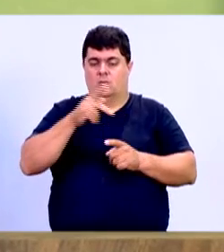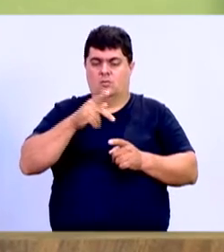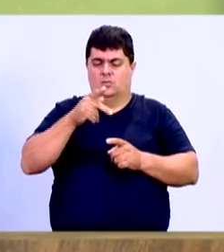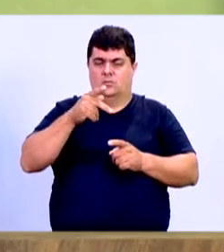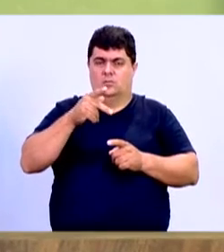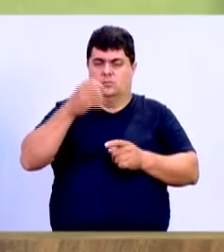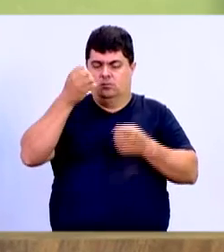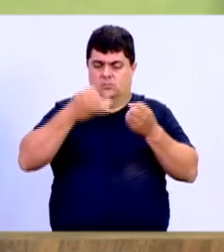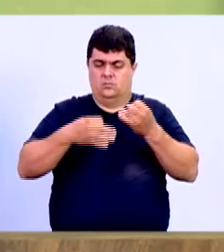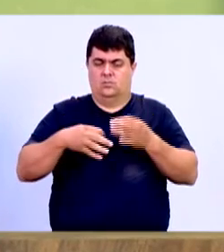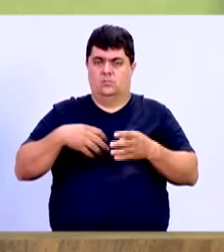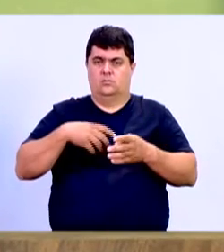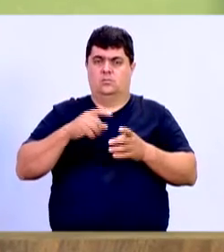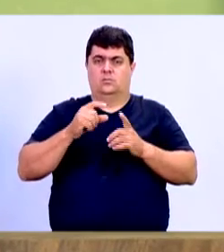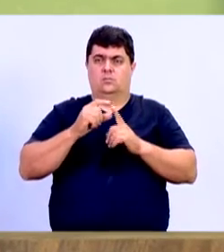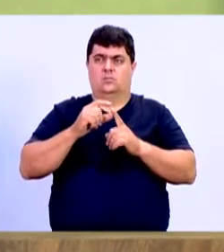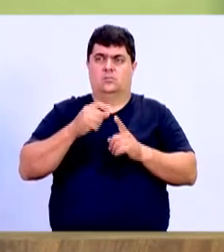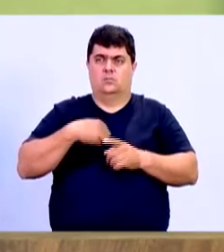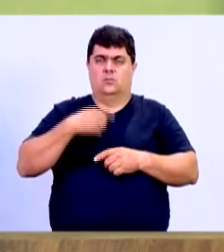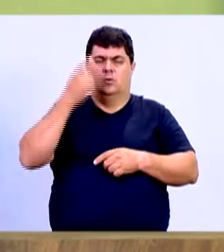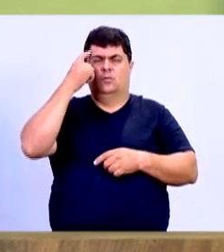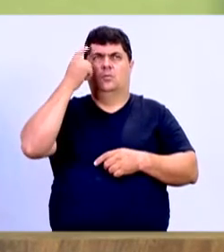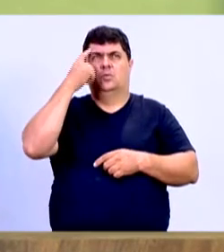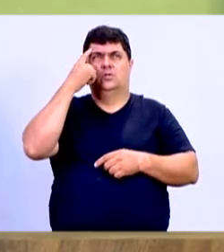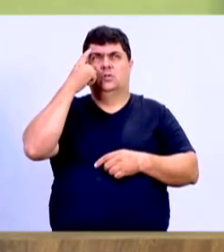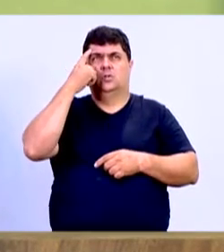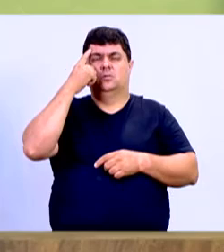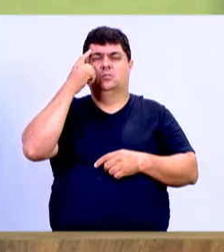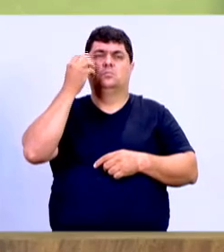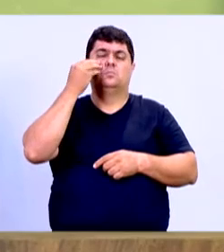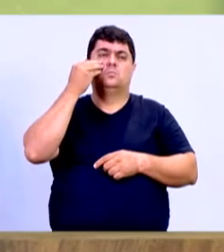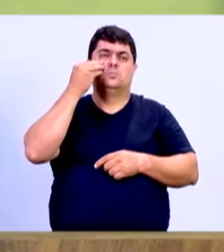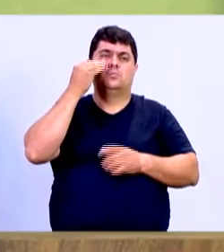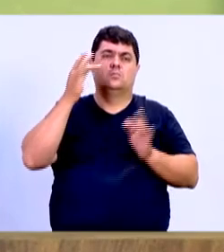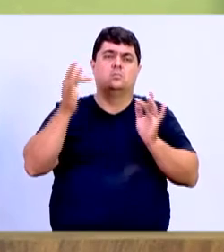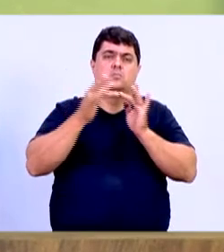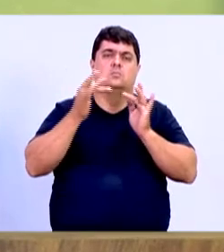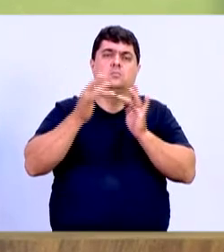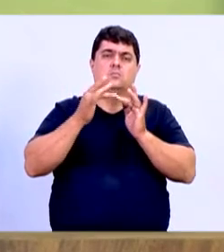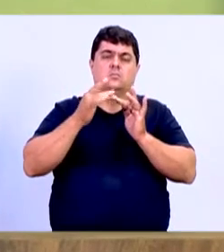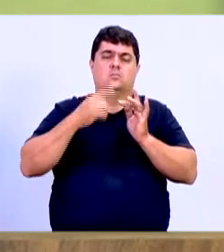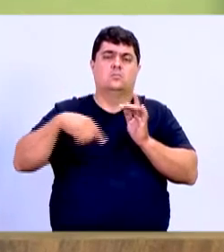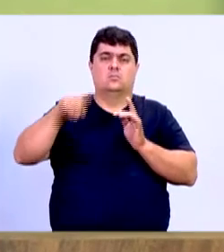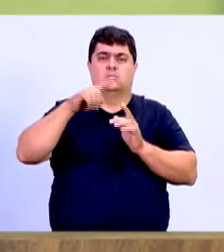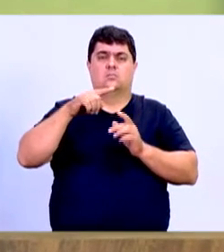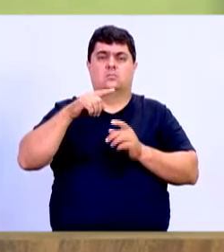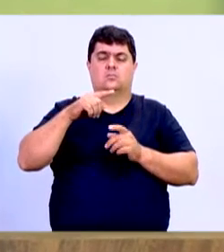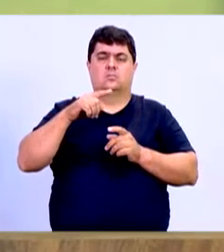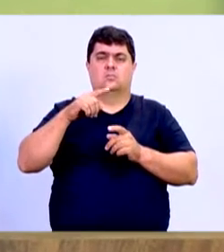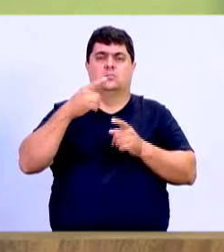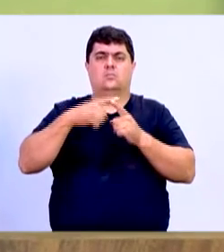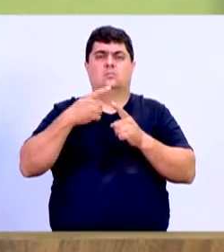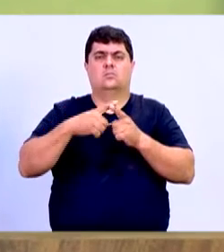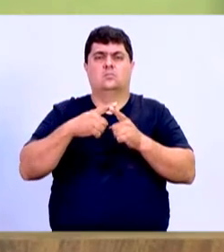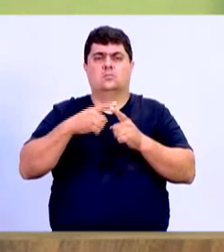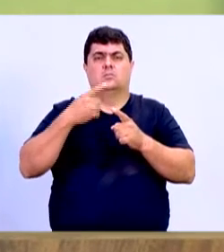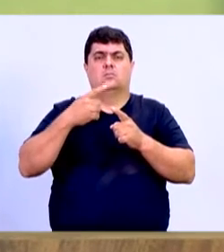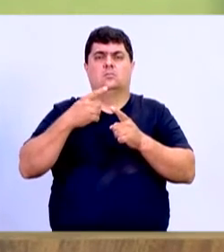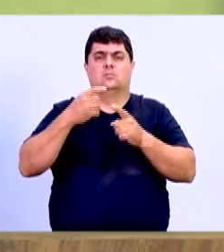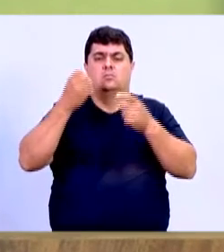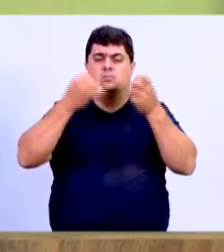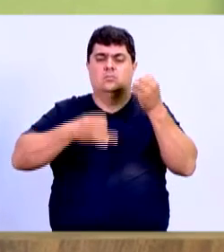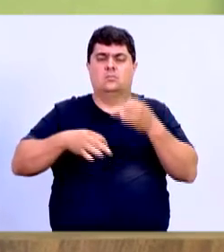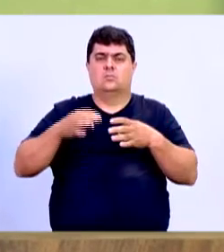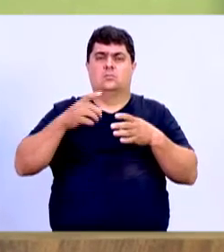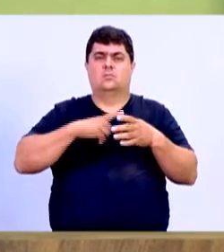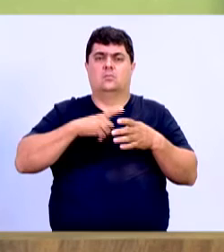coisa, na apresentação dele eu fiquei pensando, né, tentando fazer um link aí com você que está nos assistindo, que de repente deve perguntar, poxa, mas por que